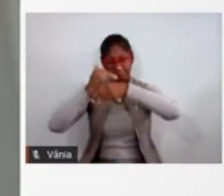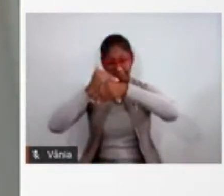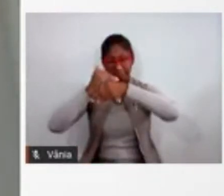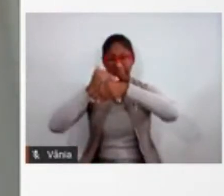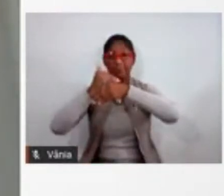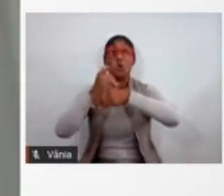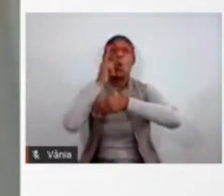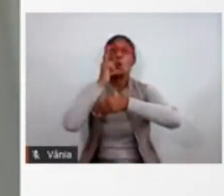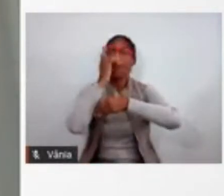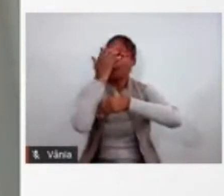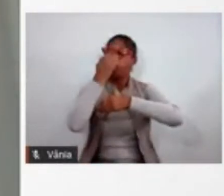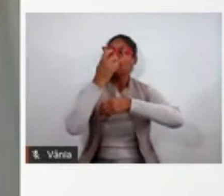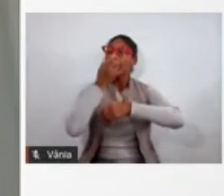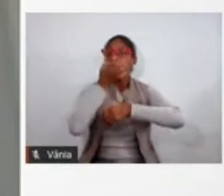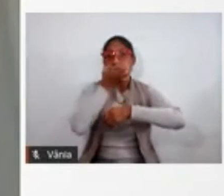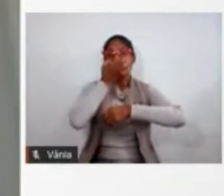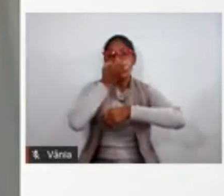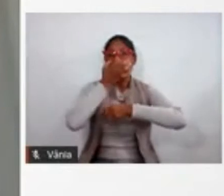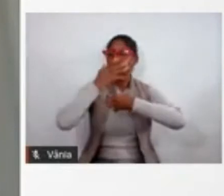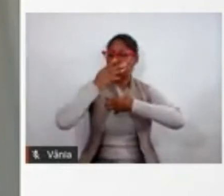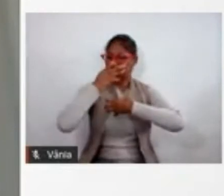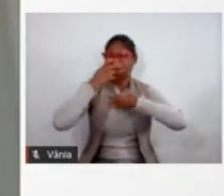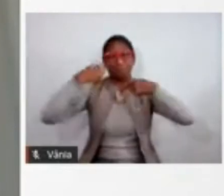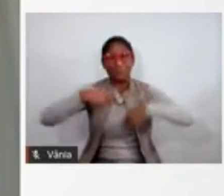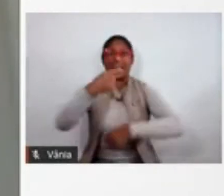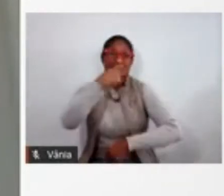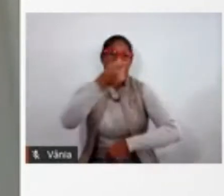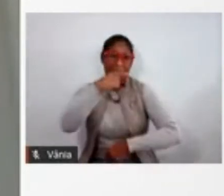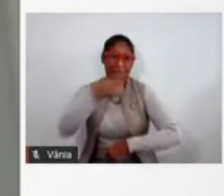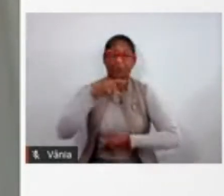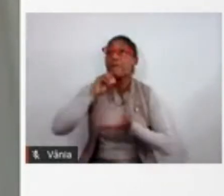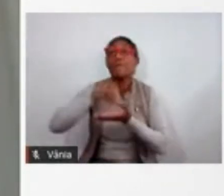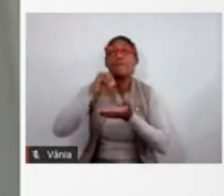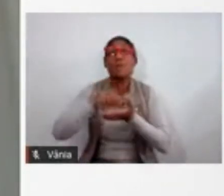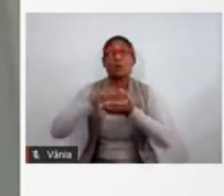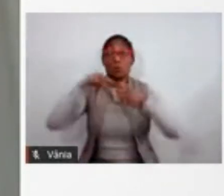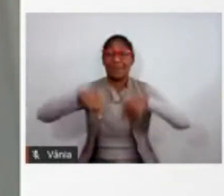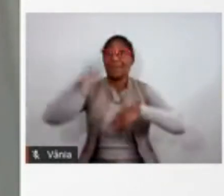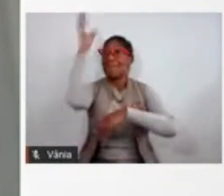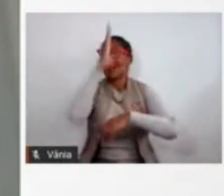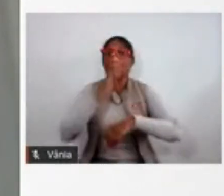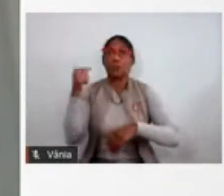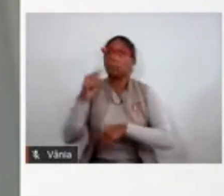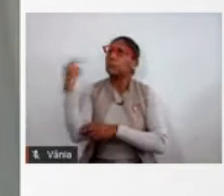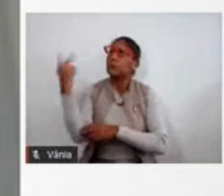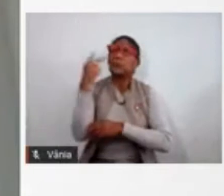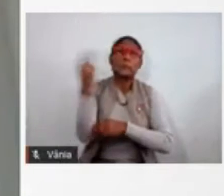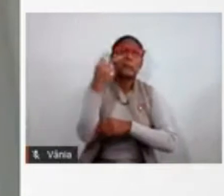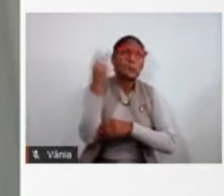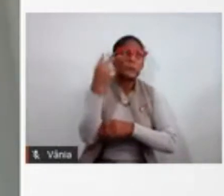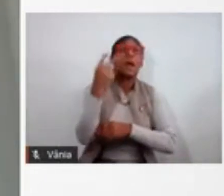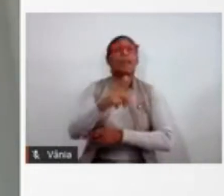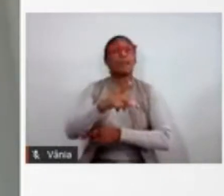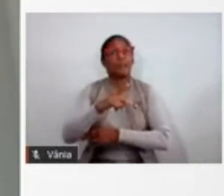intubada e permaneça intubada. E esses medicamentos ficaram em falta no mercado nacional. Nós